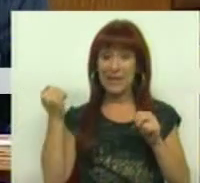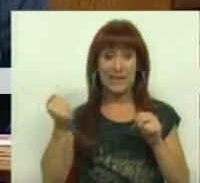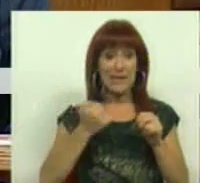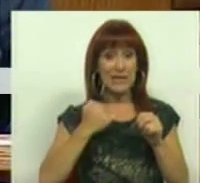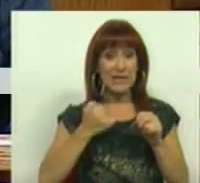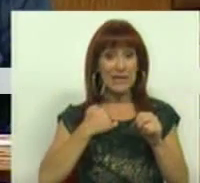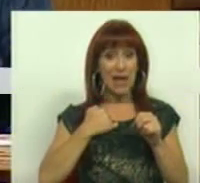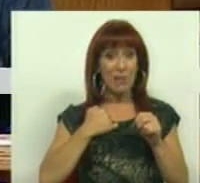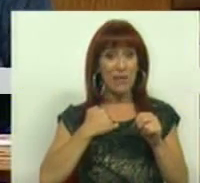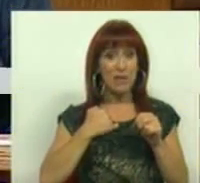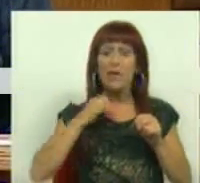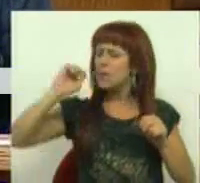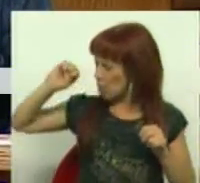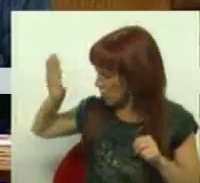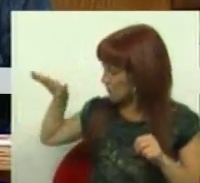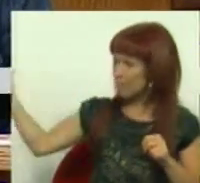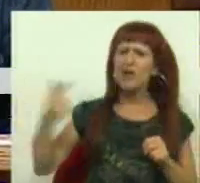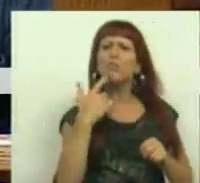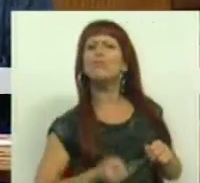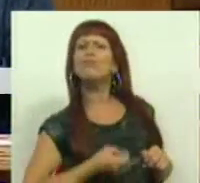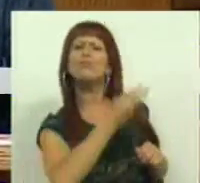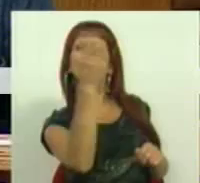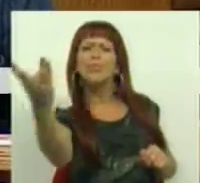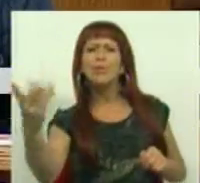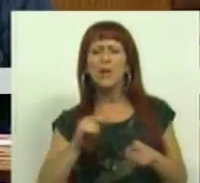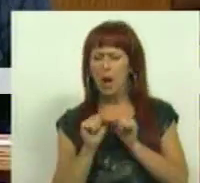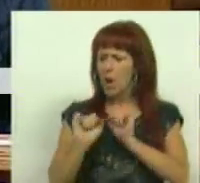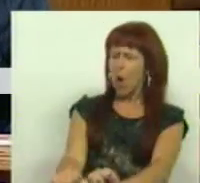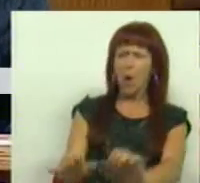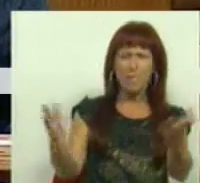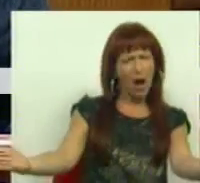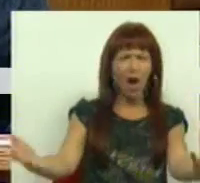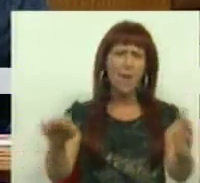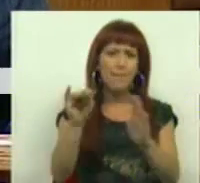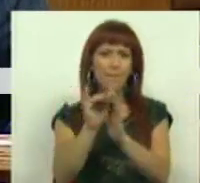sábado sejam as primeiras de muitas a oporem-se